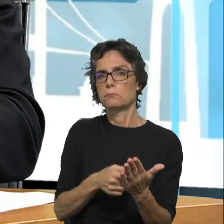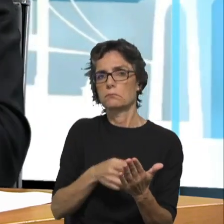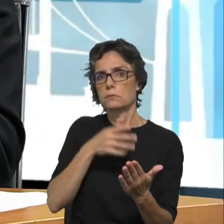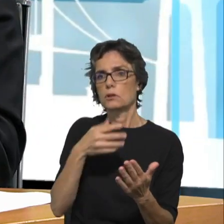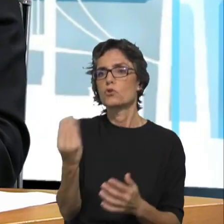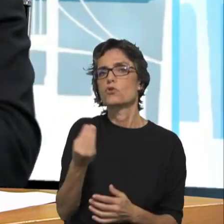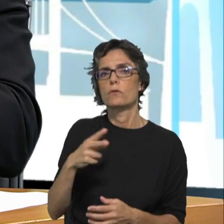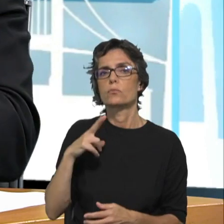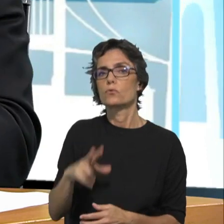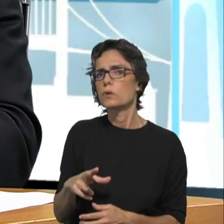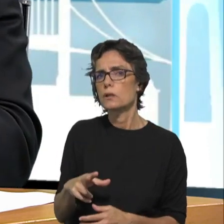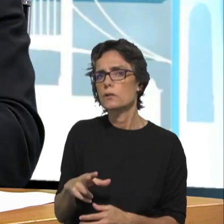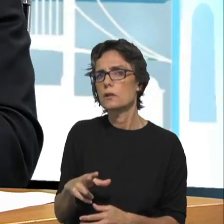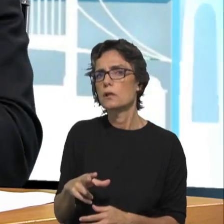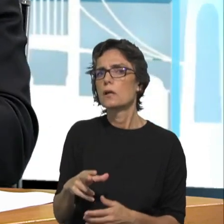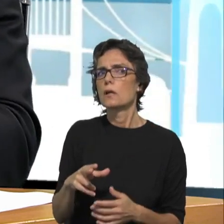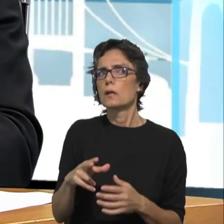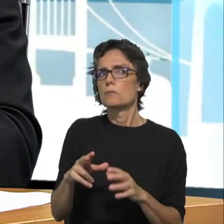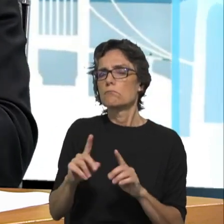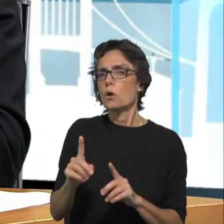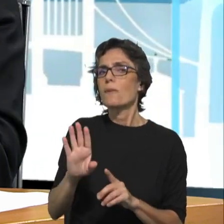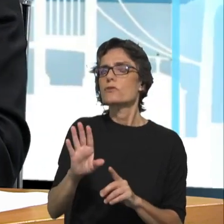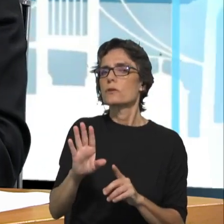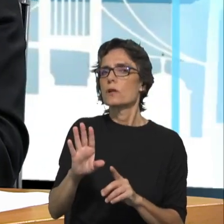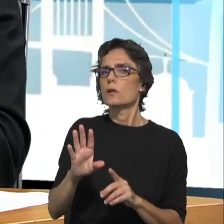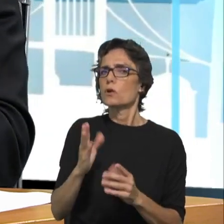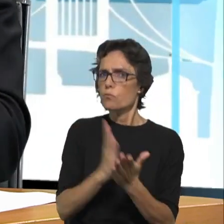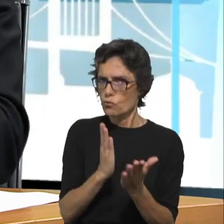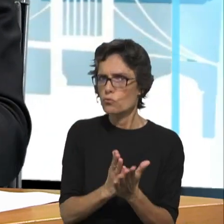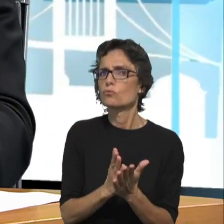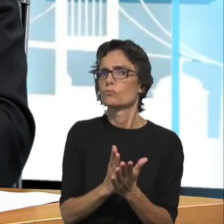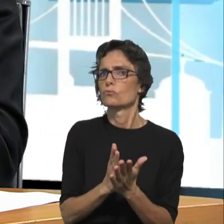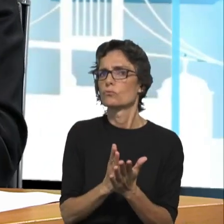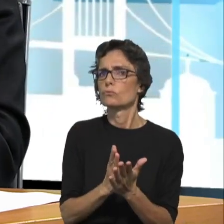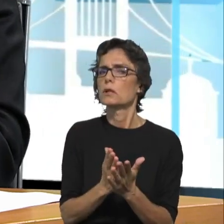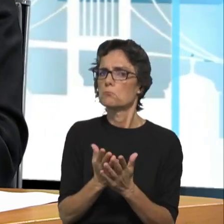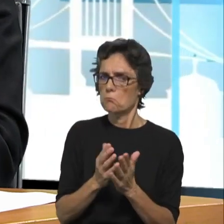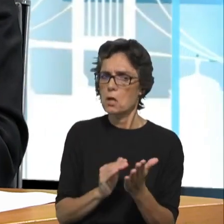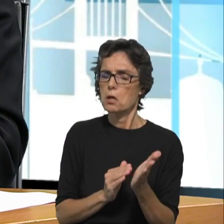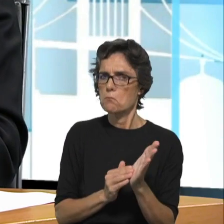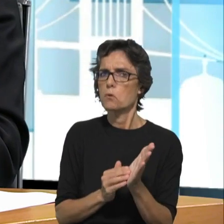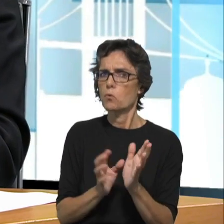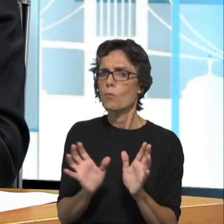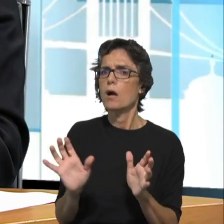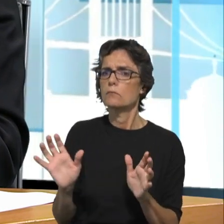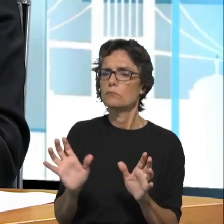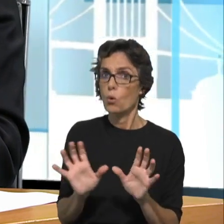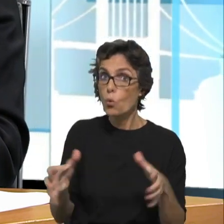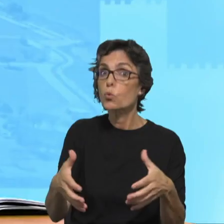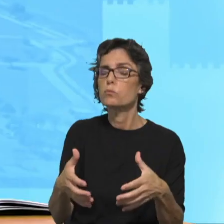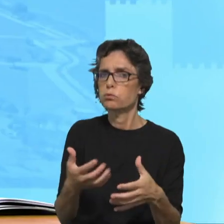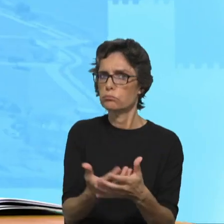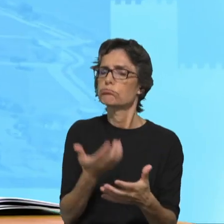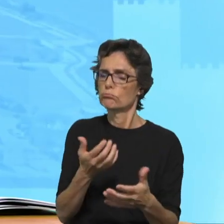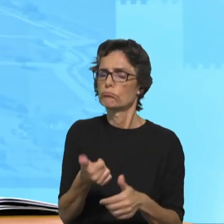portugueses, mas podemos dizer que é mais um estudo bastante robusto, com uma amostra já muito interessante de jovens portugueses. E